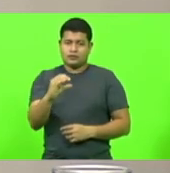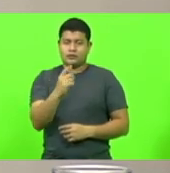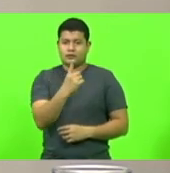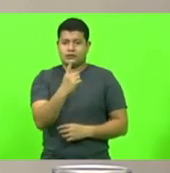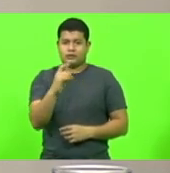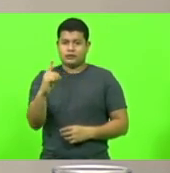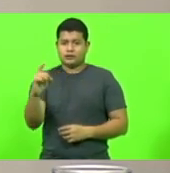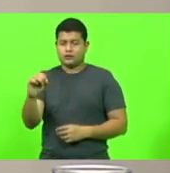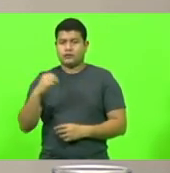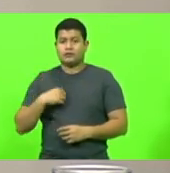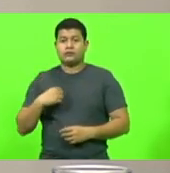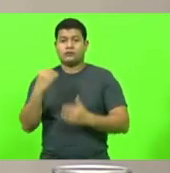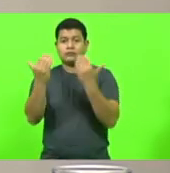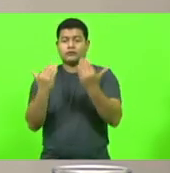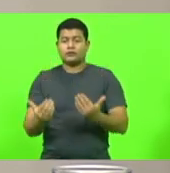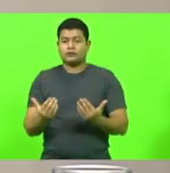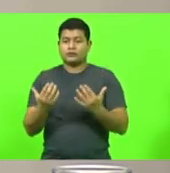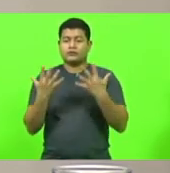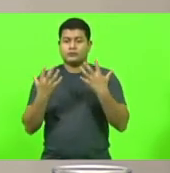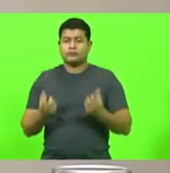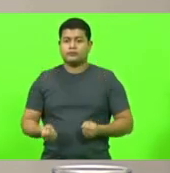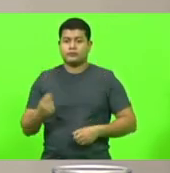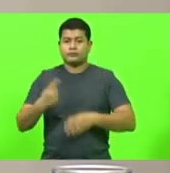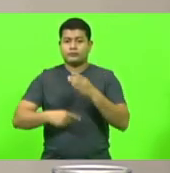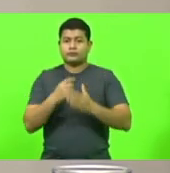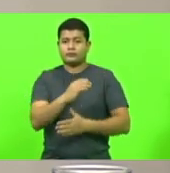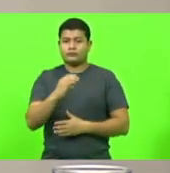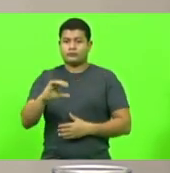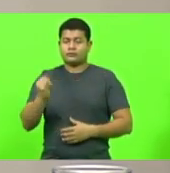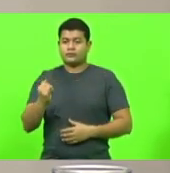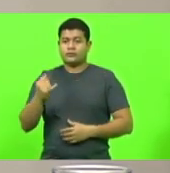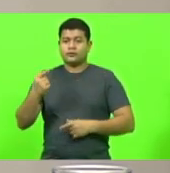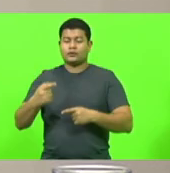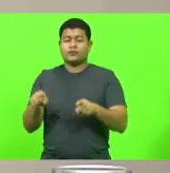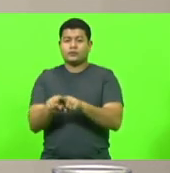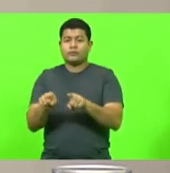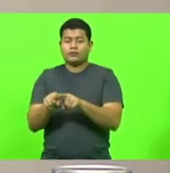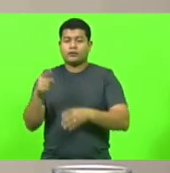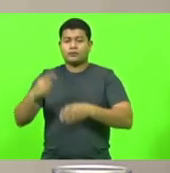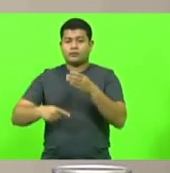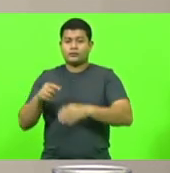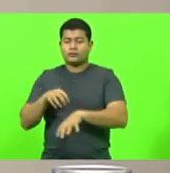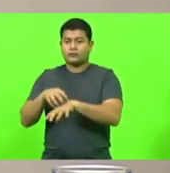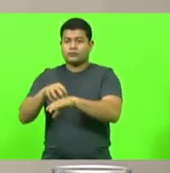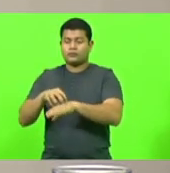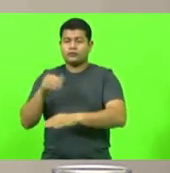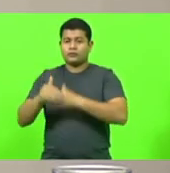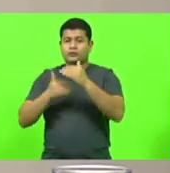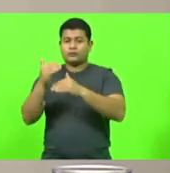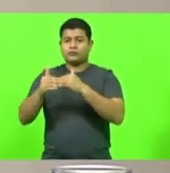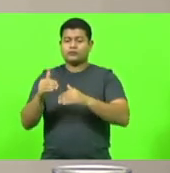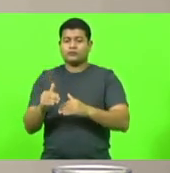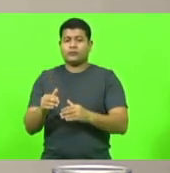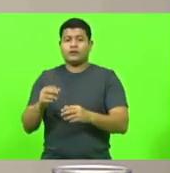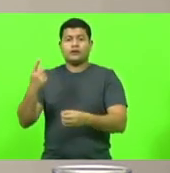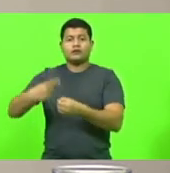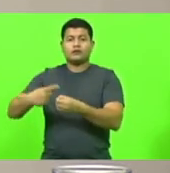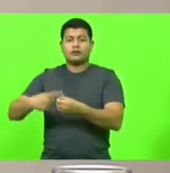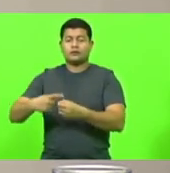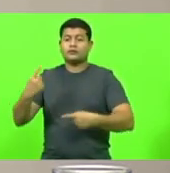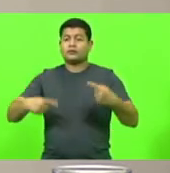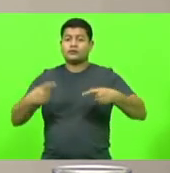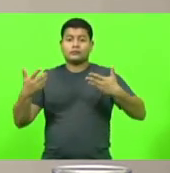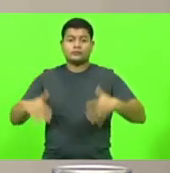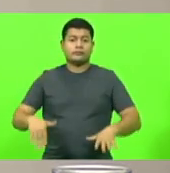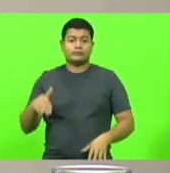Constituição e Justiça e Comissão de Trabalho e Comissão de Transportes e Desenvolvimento Urbano. Em discussão? Não